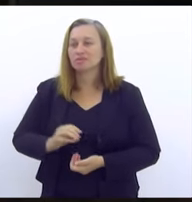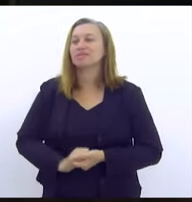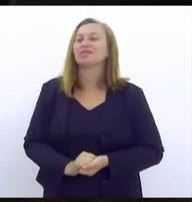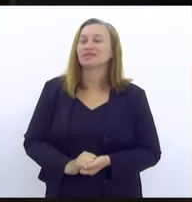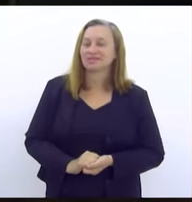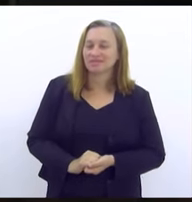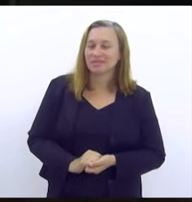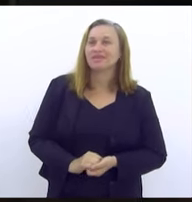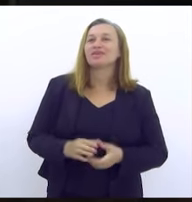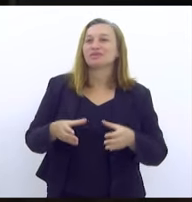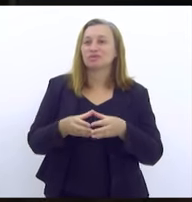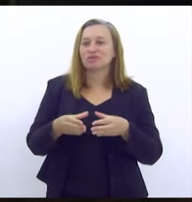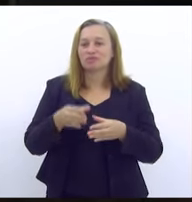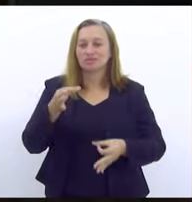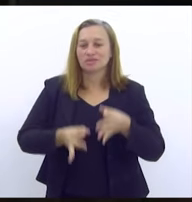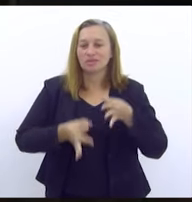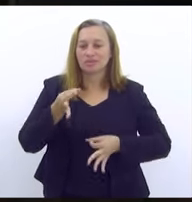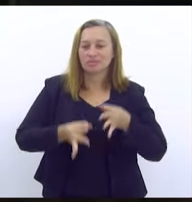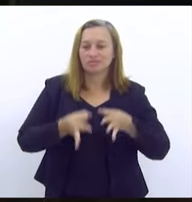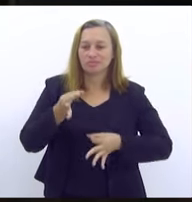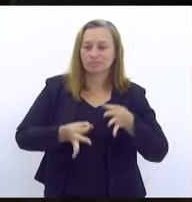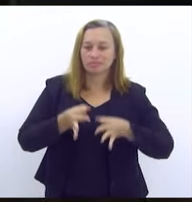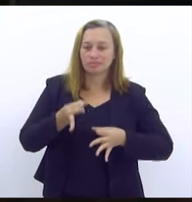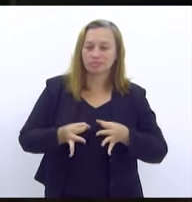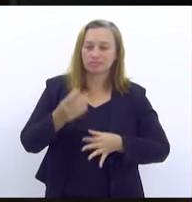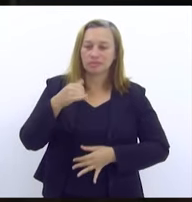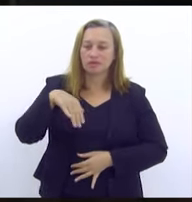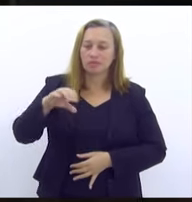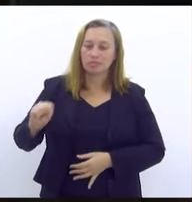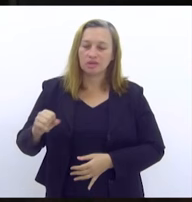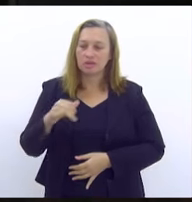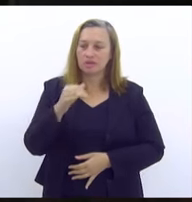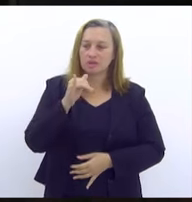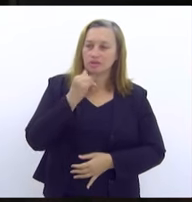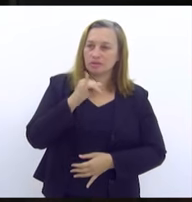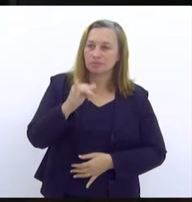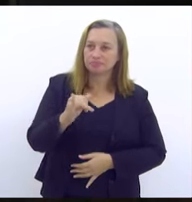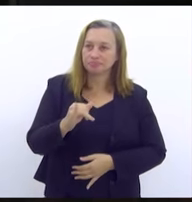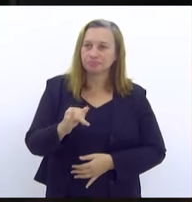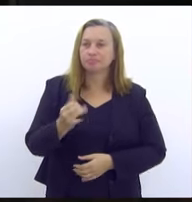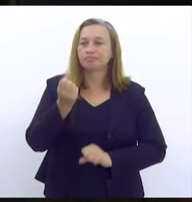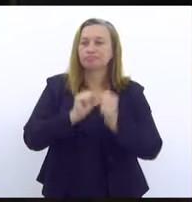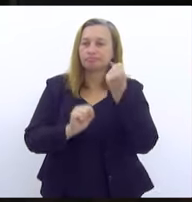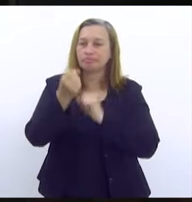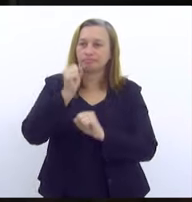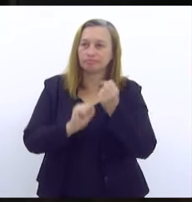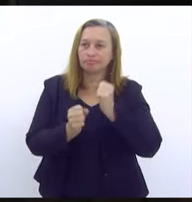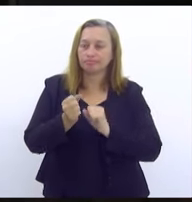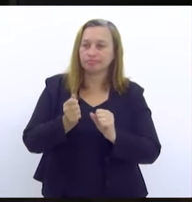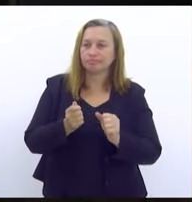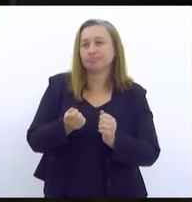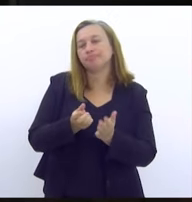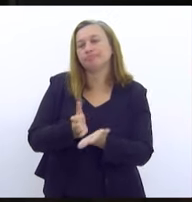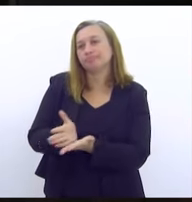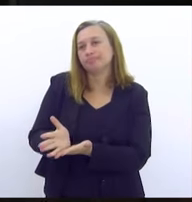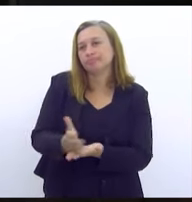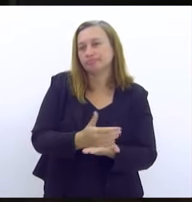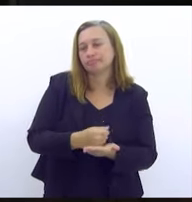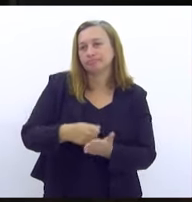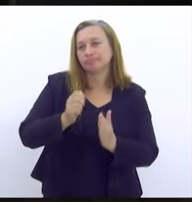de pareceres das comissões de Constituição e Justiça, Minas Energia, Economia, Indústria e Comércio, Tributação, Controle da Arrecadação